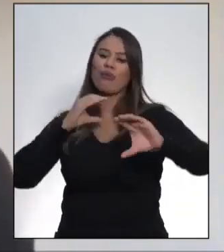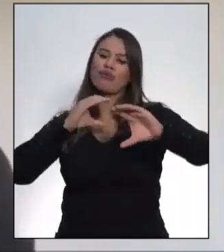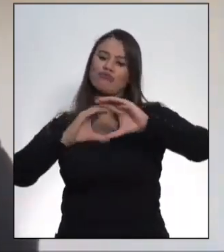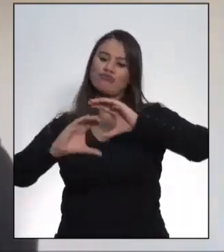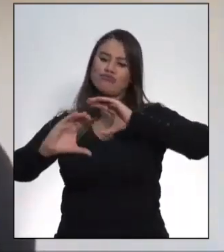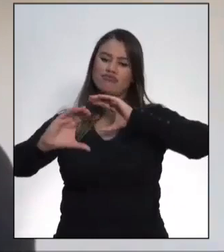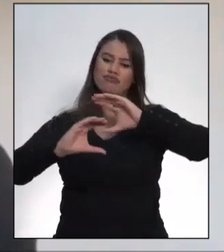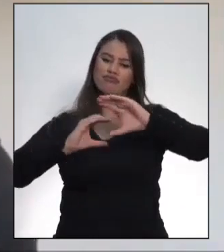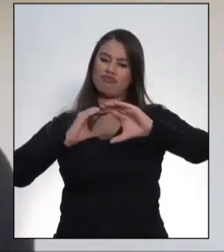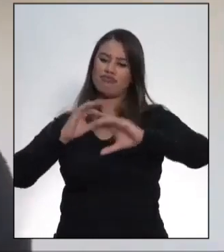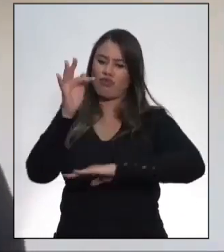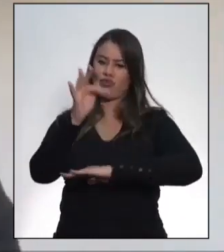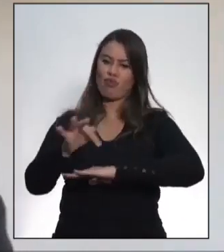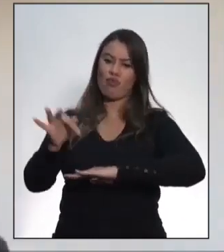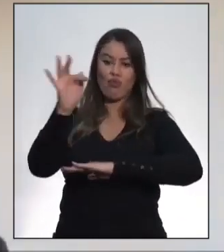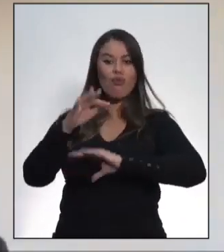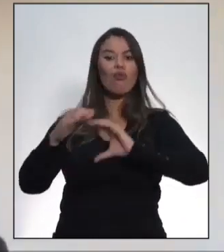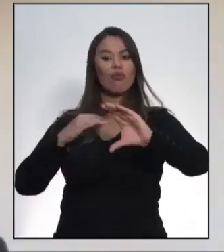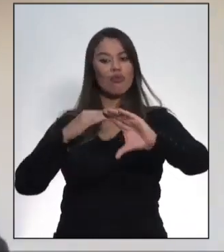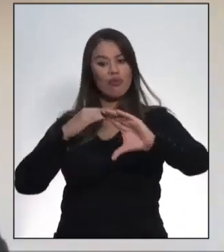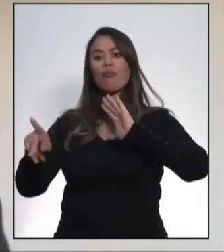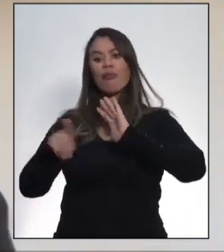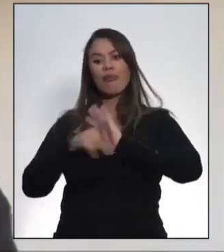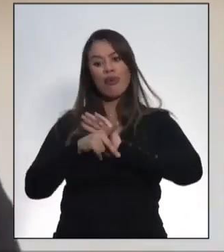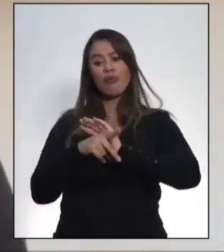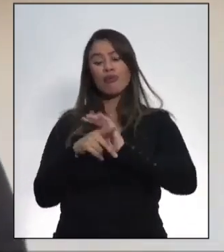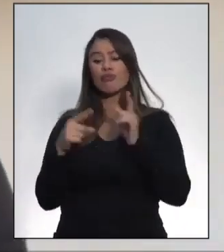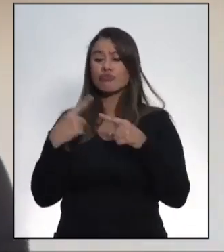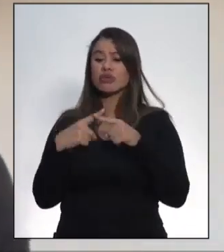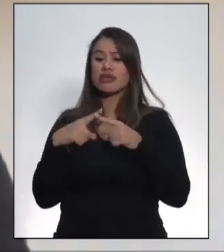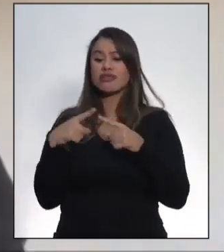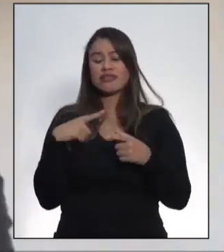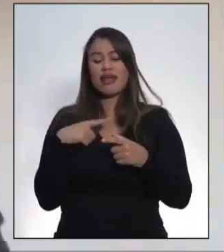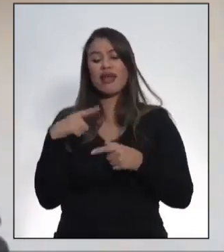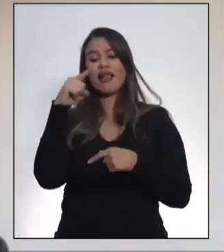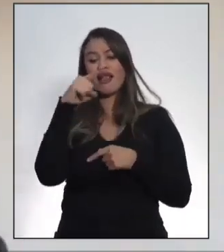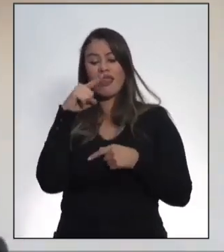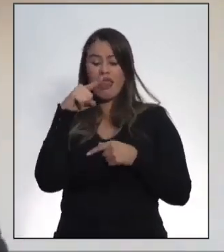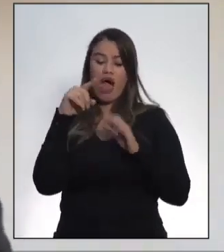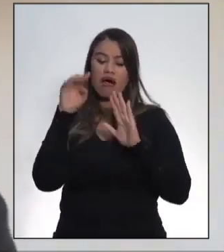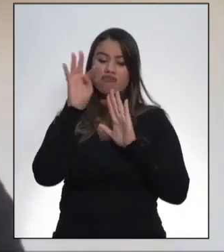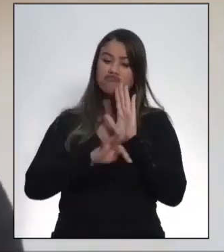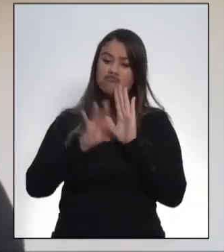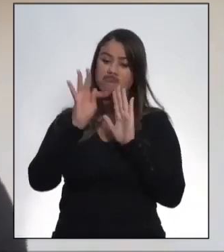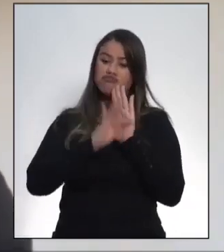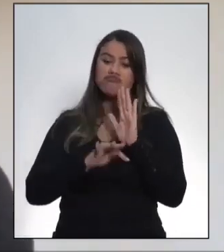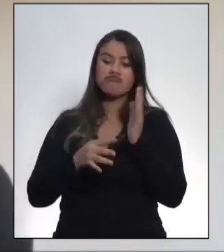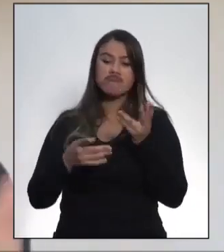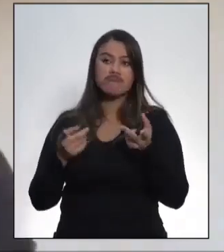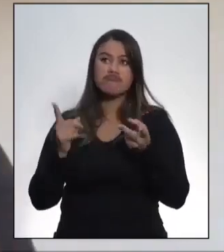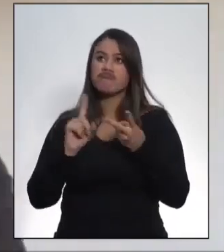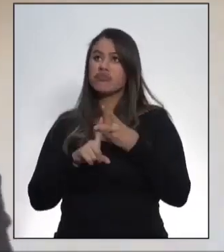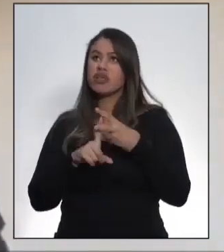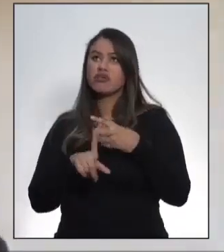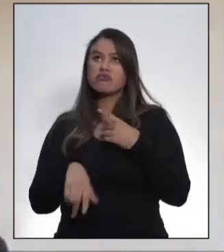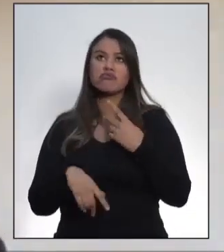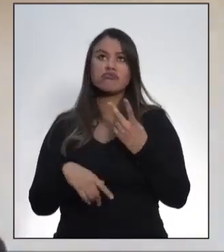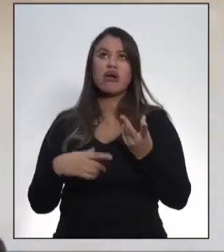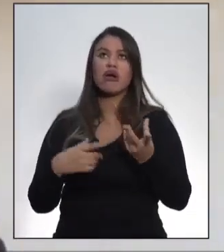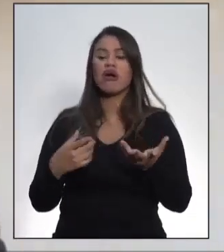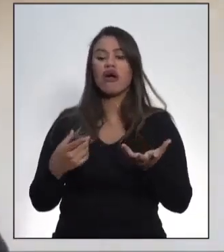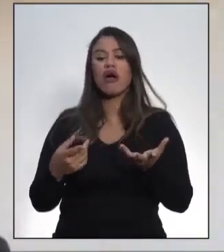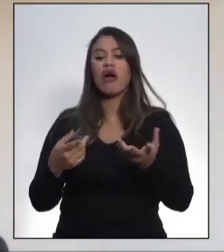parte textual da comunicação, a parte de ser um jornalista escrevendo textos, ser um publicitário